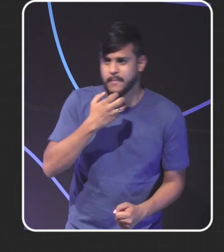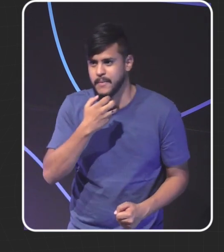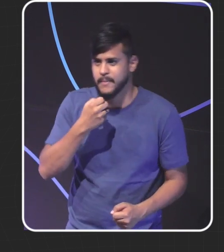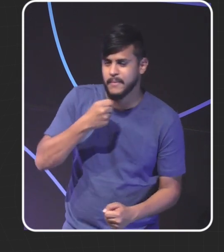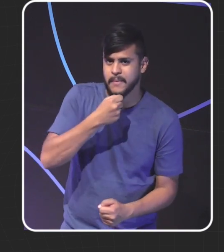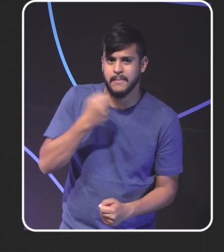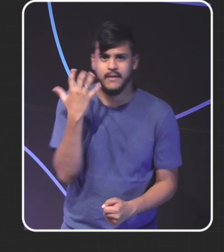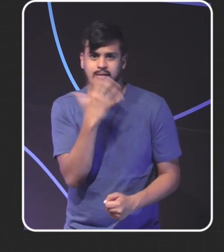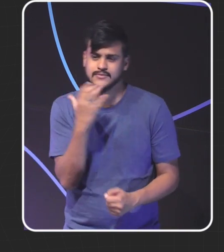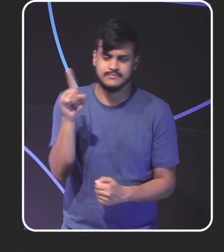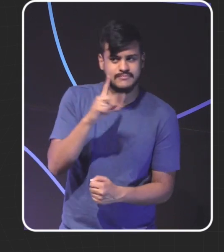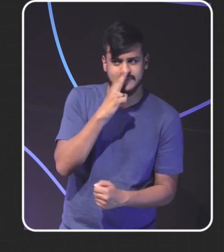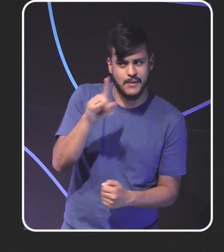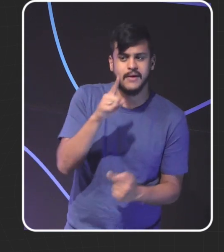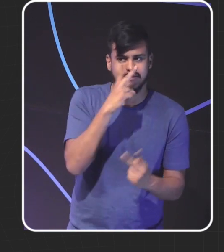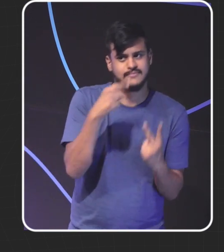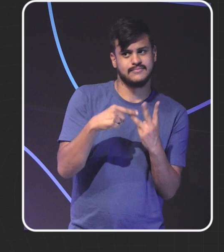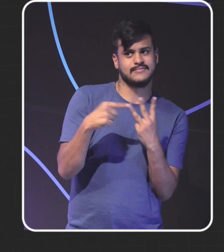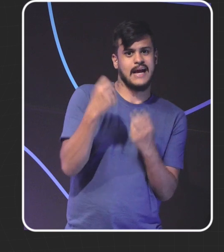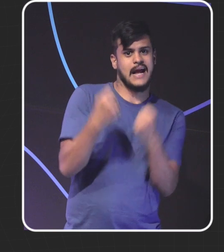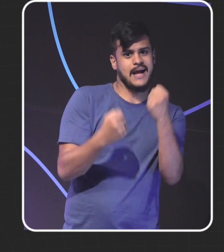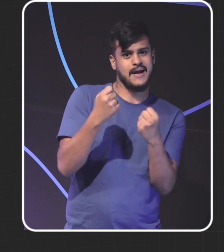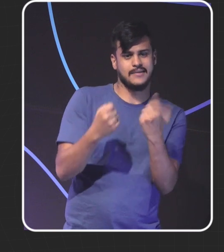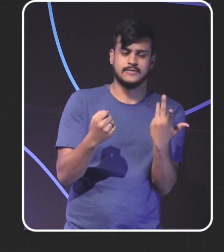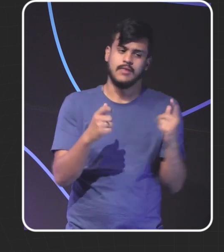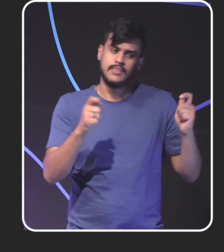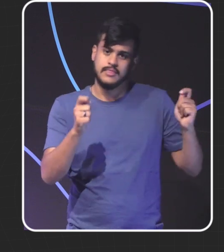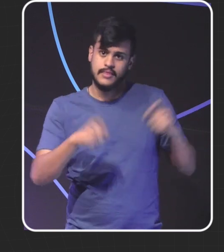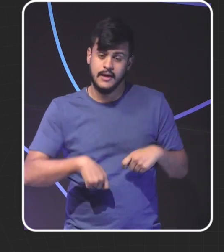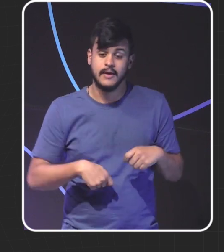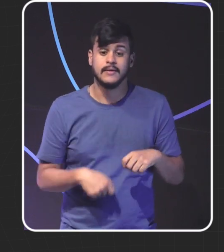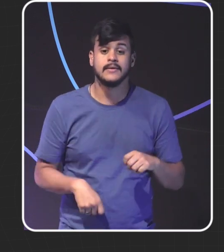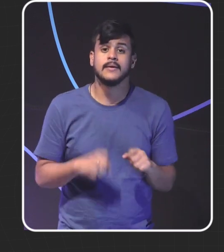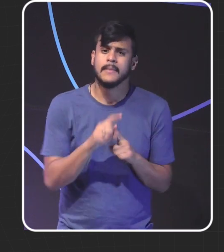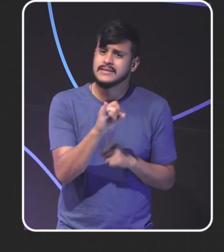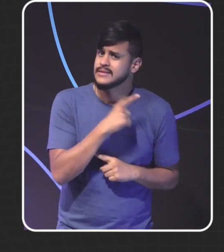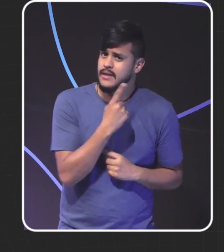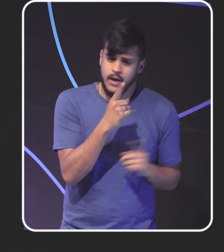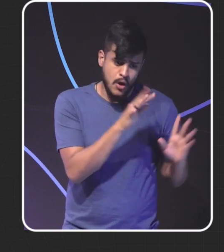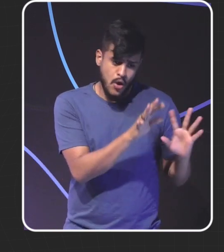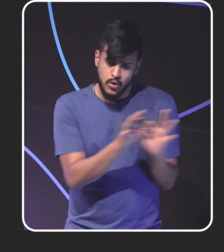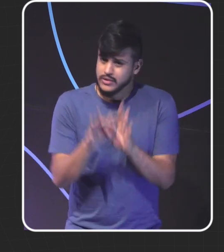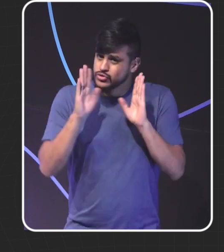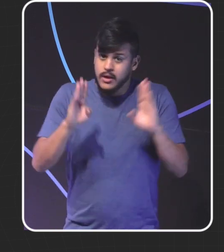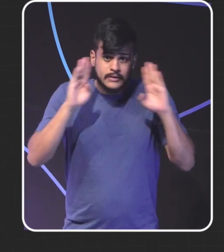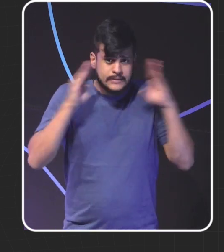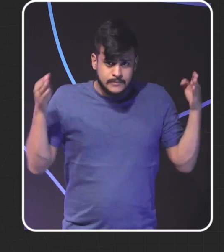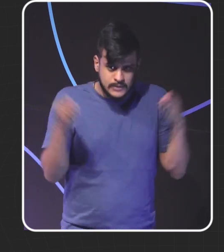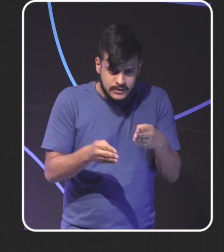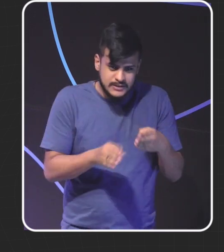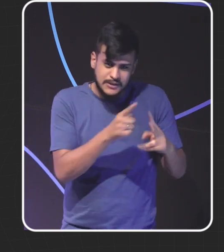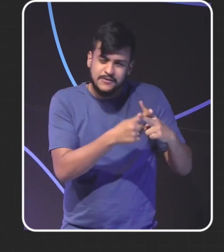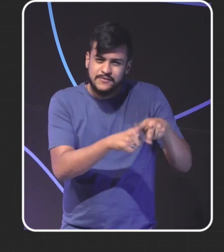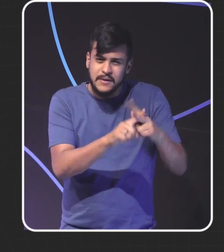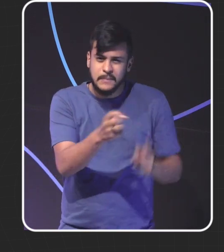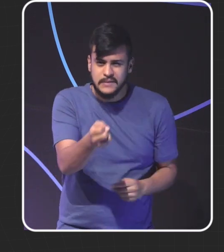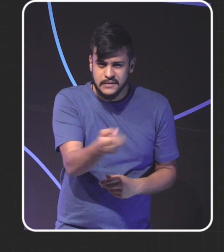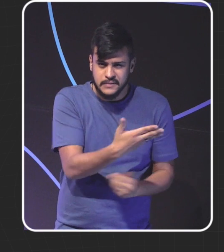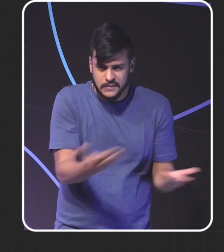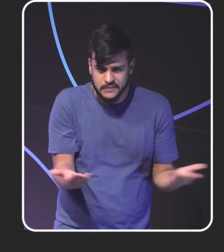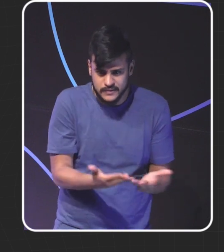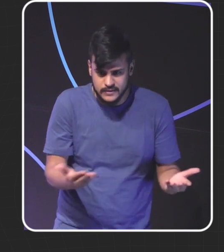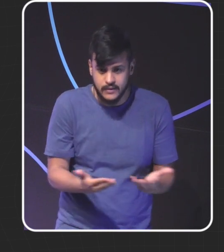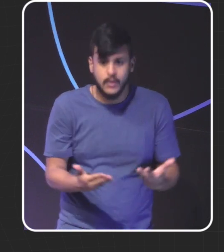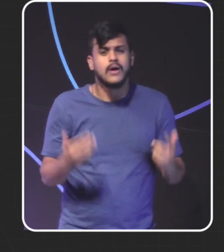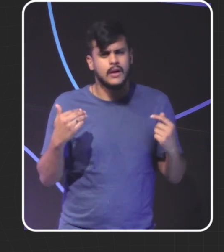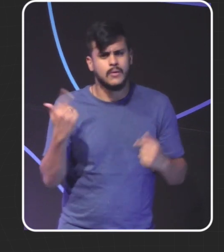cantor. Então ele auxilia nesse processo. Mas quando está dentro já de um contexto específico, essas ferramentas novas, né, elas